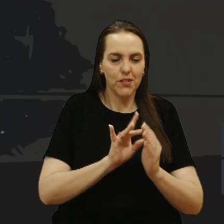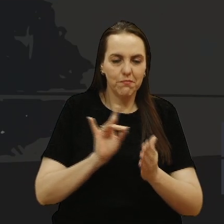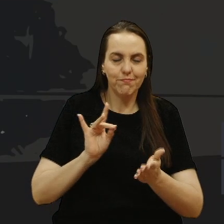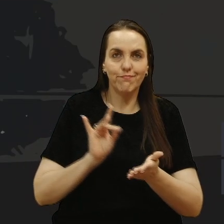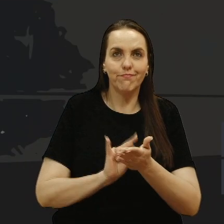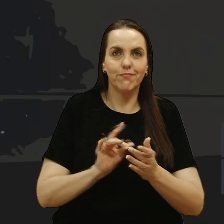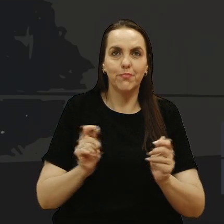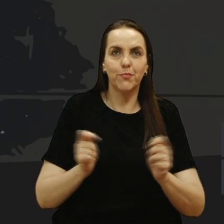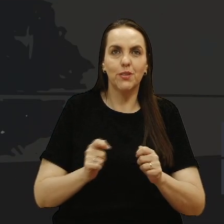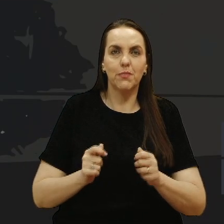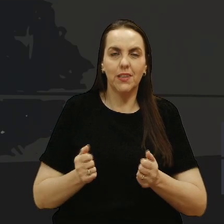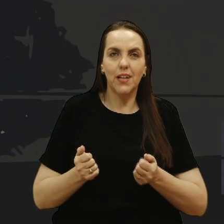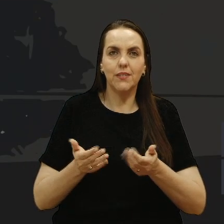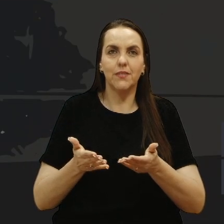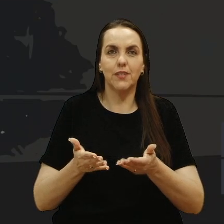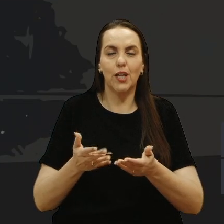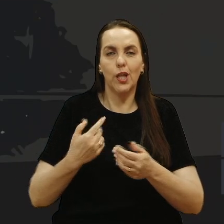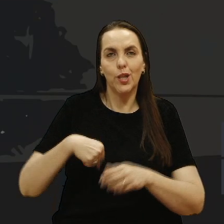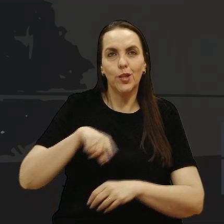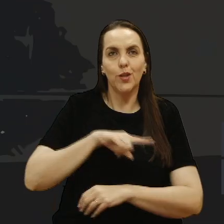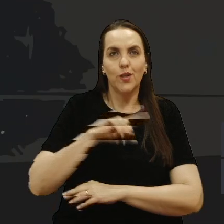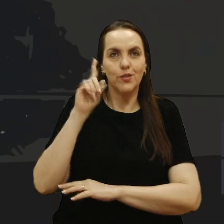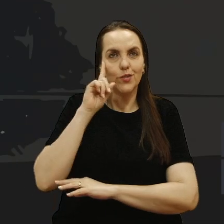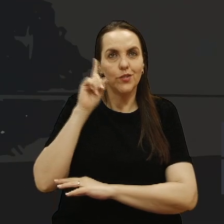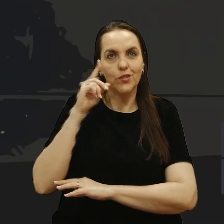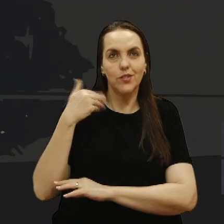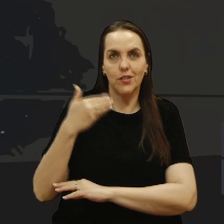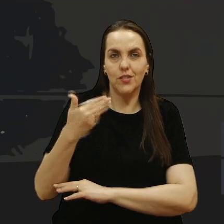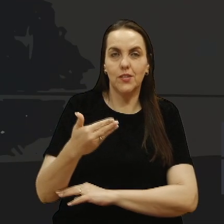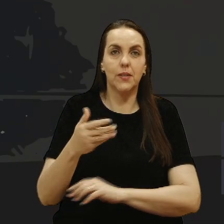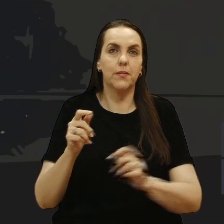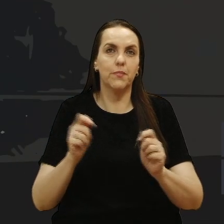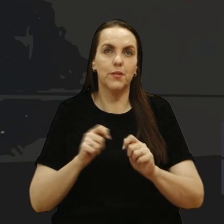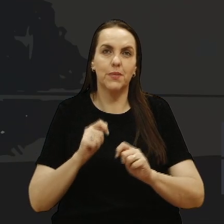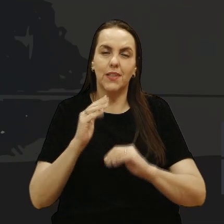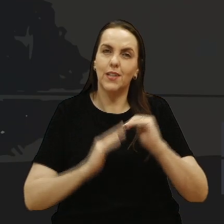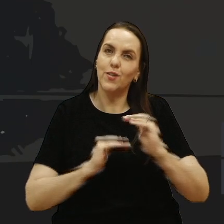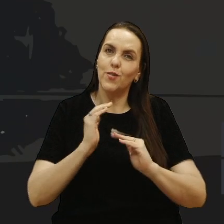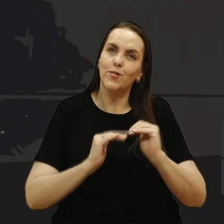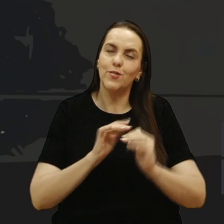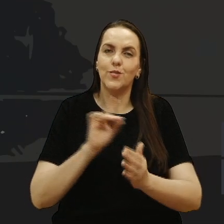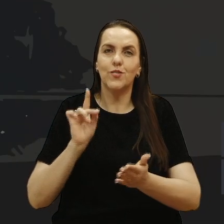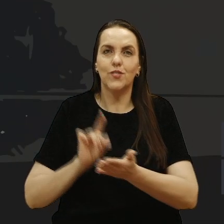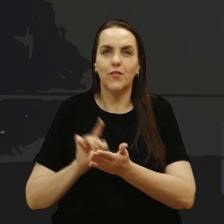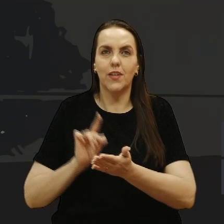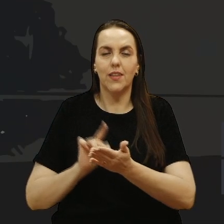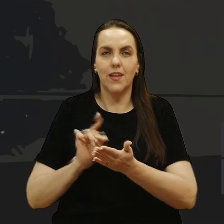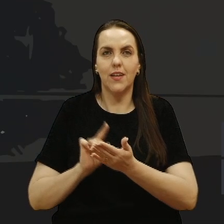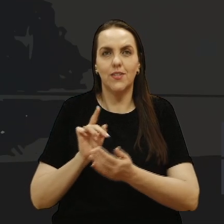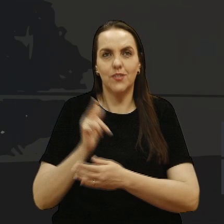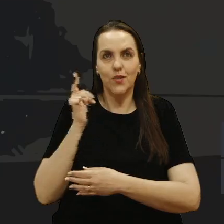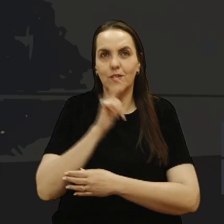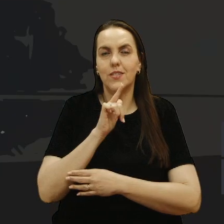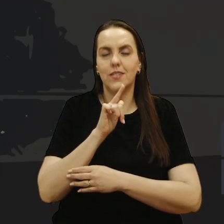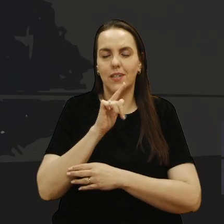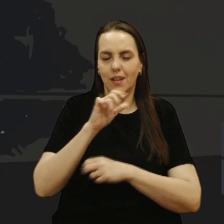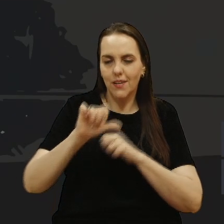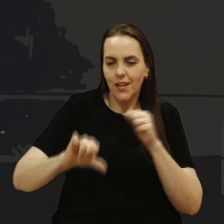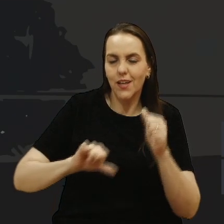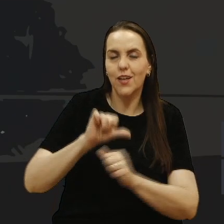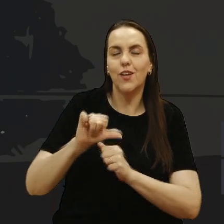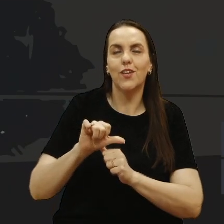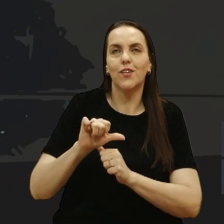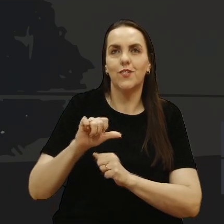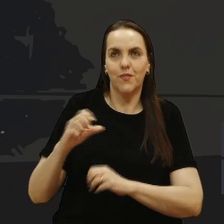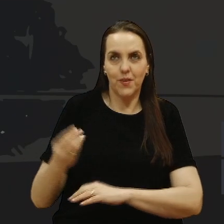incluir no nosso dia a dia, para que a gente construa efetivamente e consiga renovar o Brasil. Então, quero agradecer